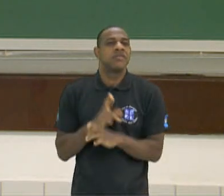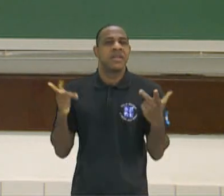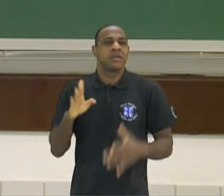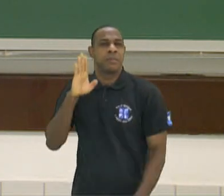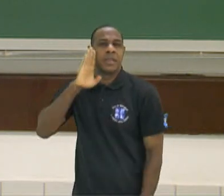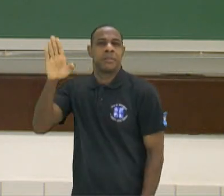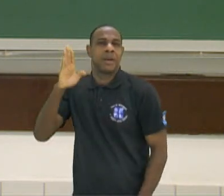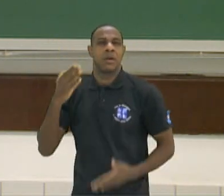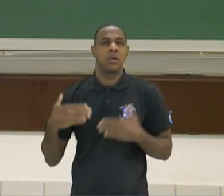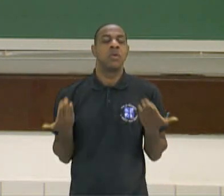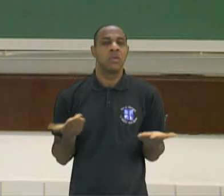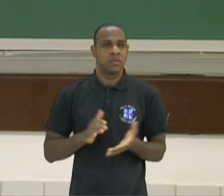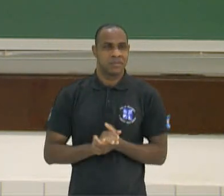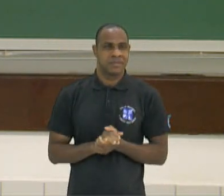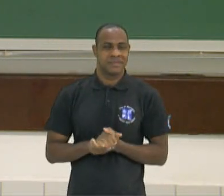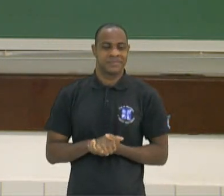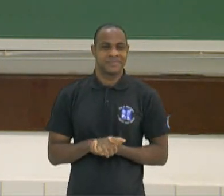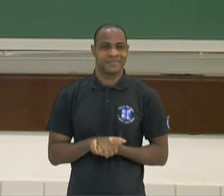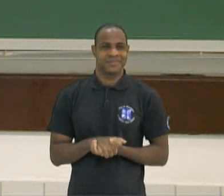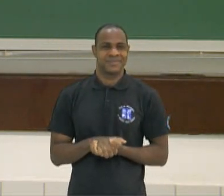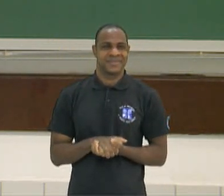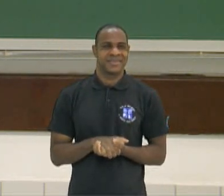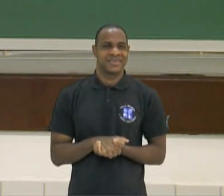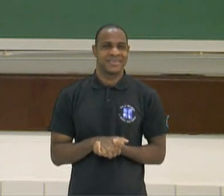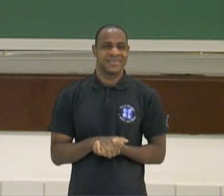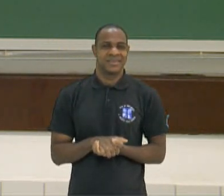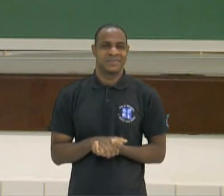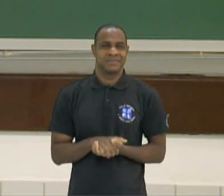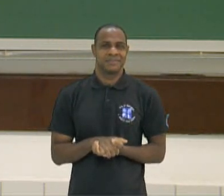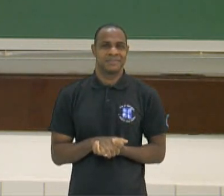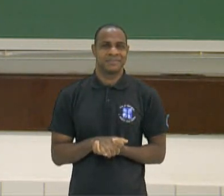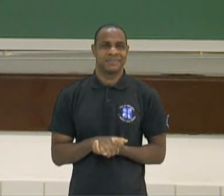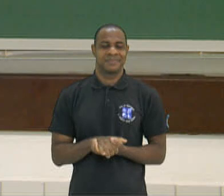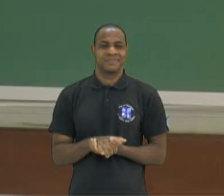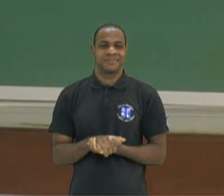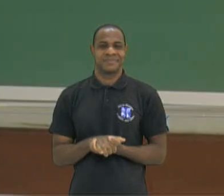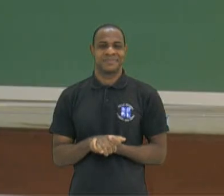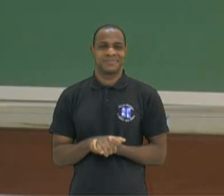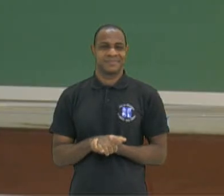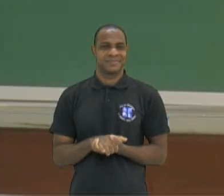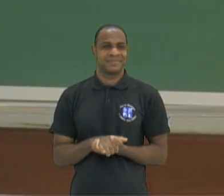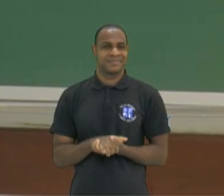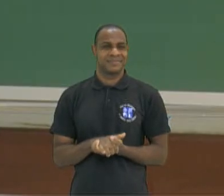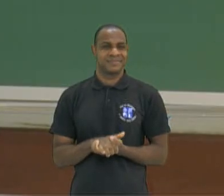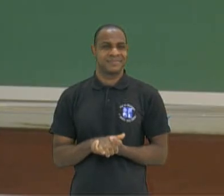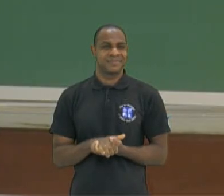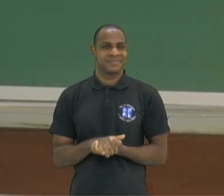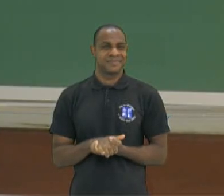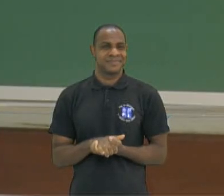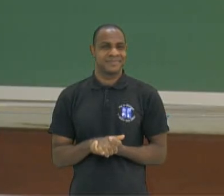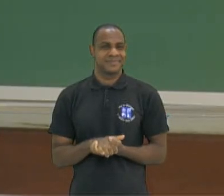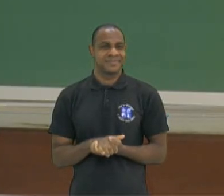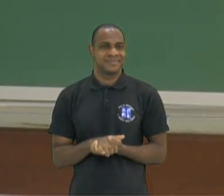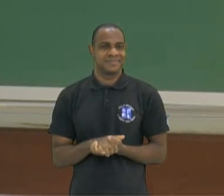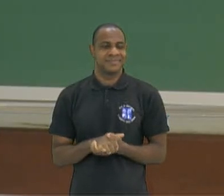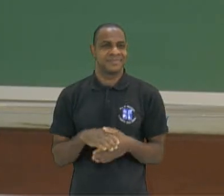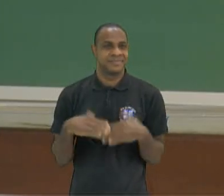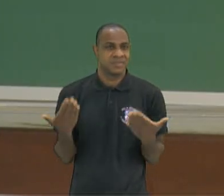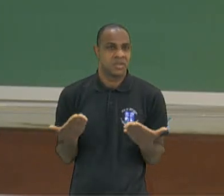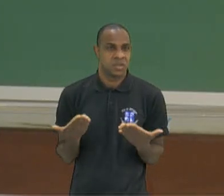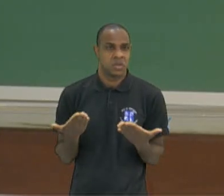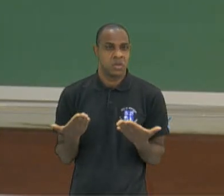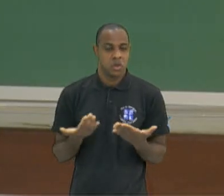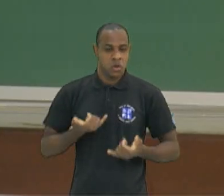principal? You use your body to move your on-screen character and this is make a real difference. Então, o